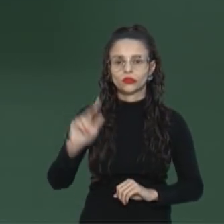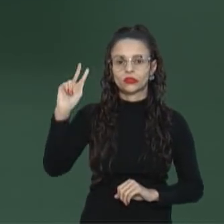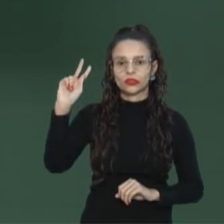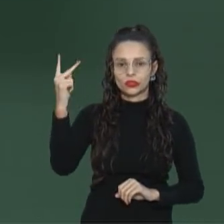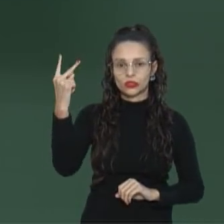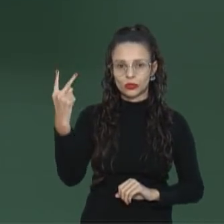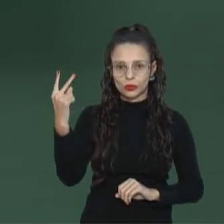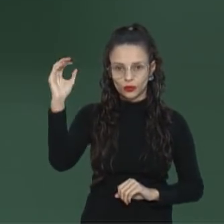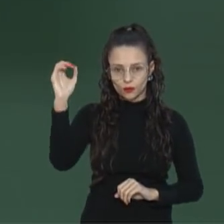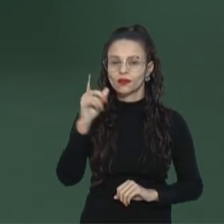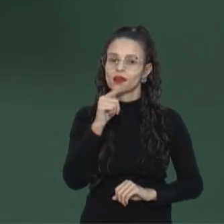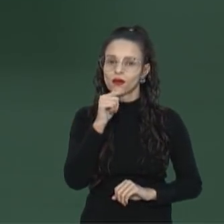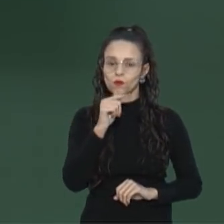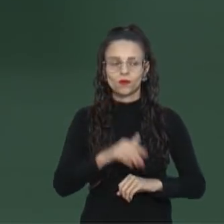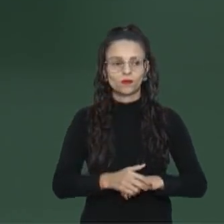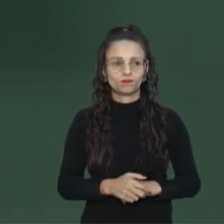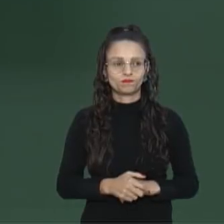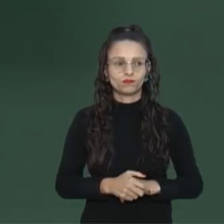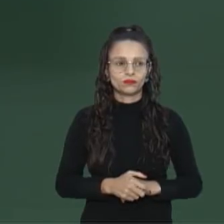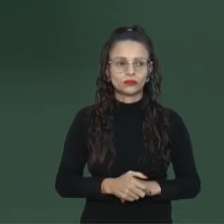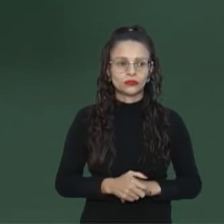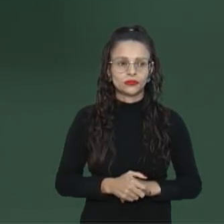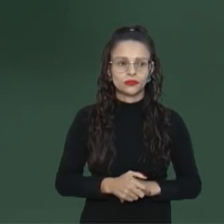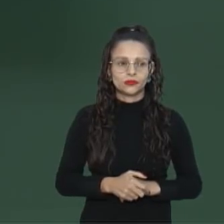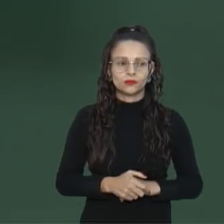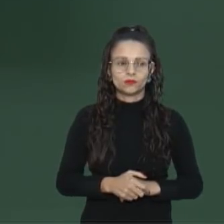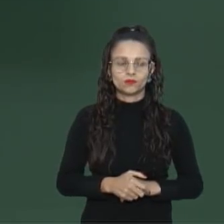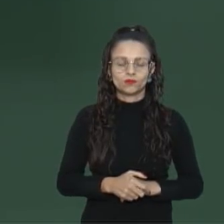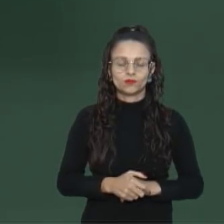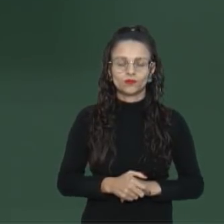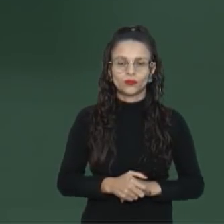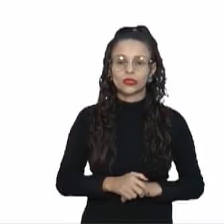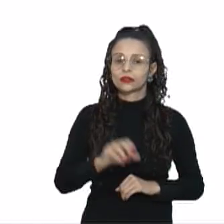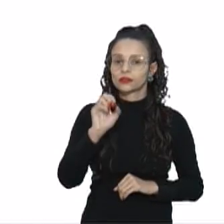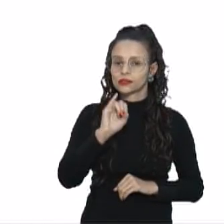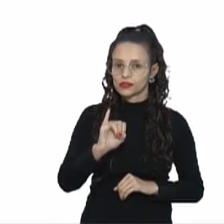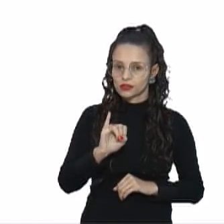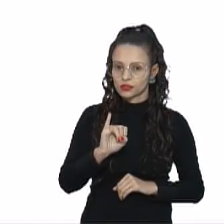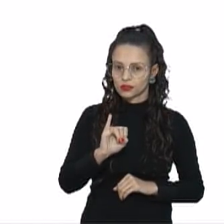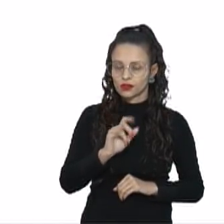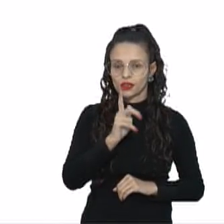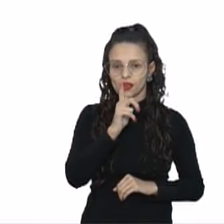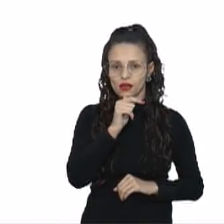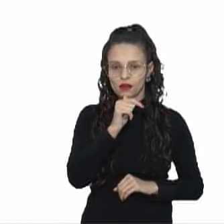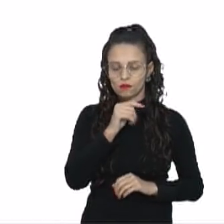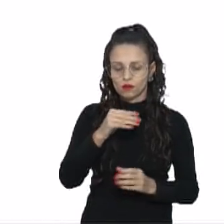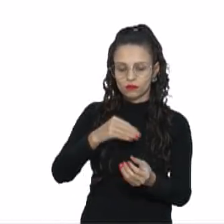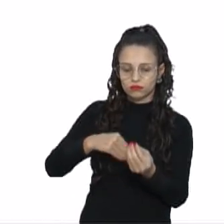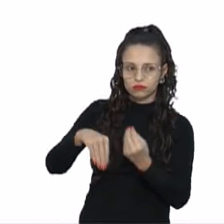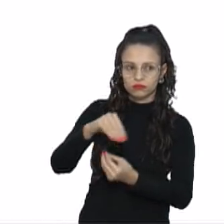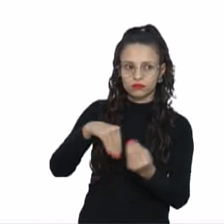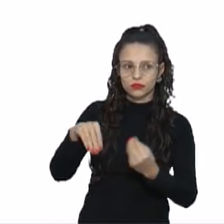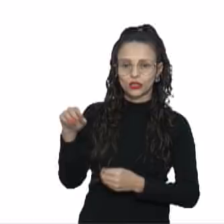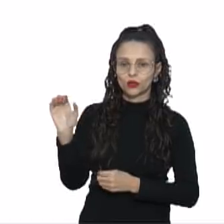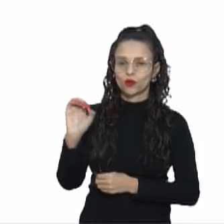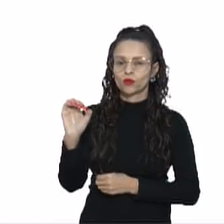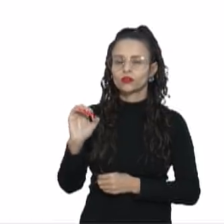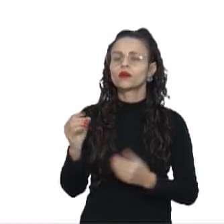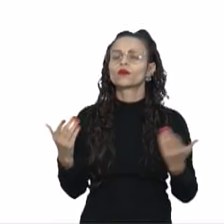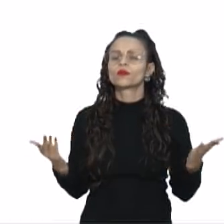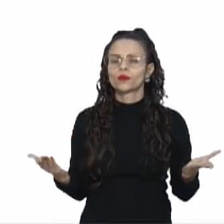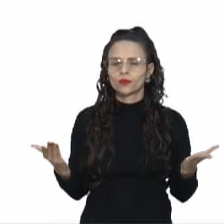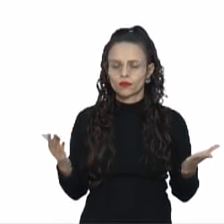H2O, água. Perfeito? Se o H2O interagir com um óxido, o que